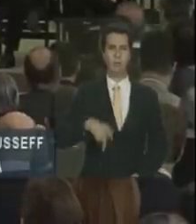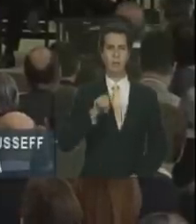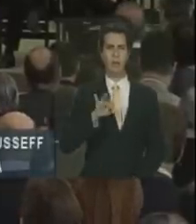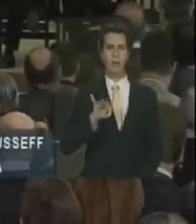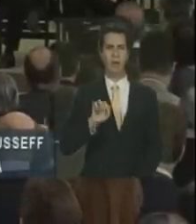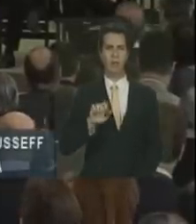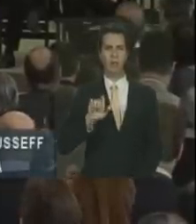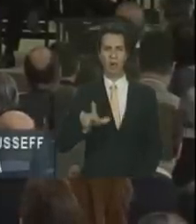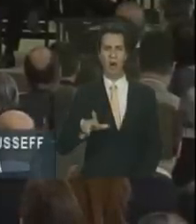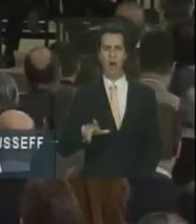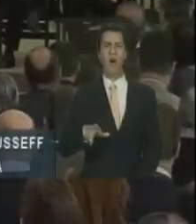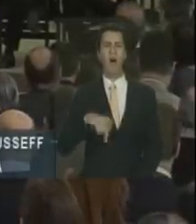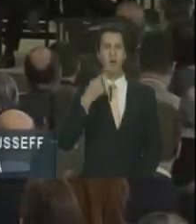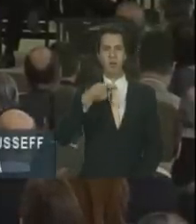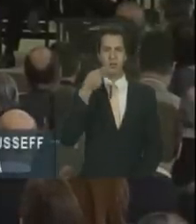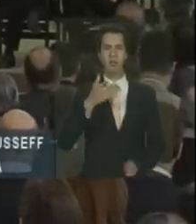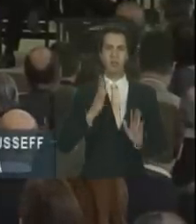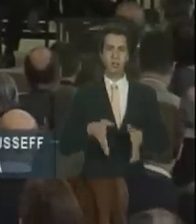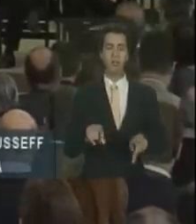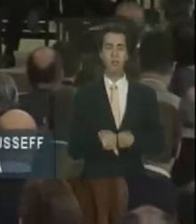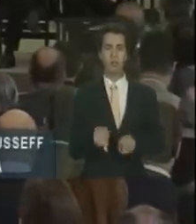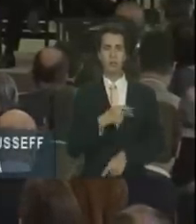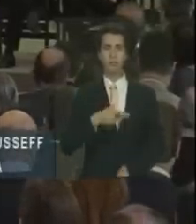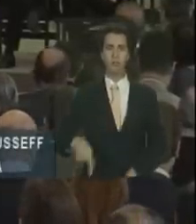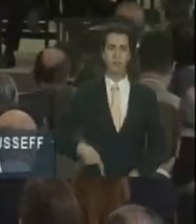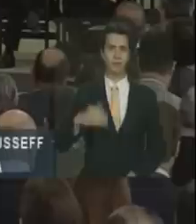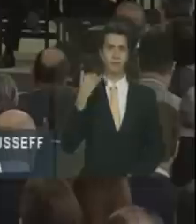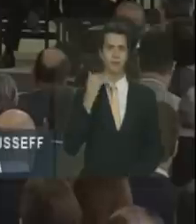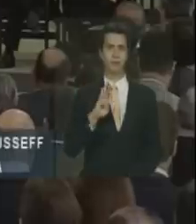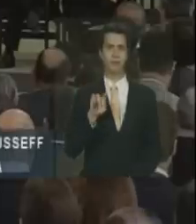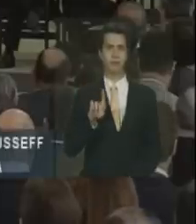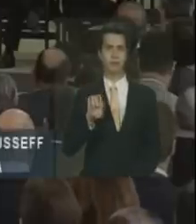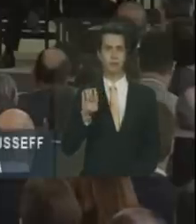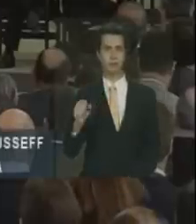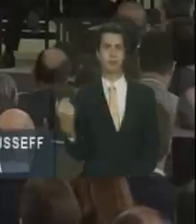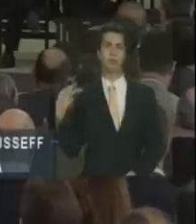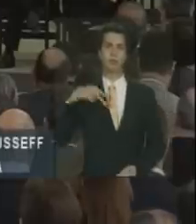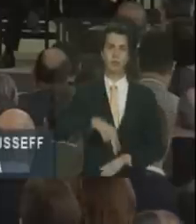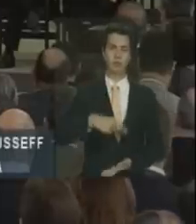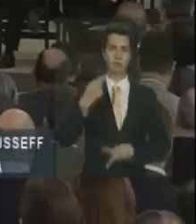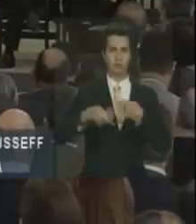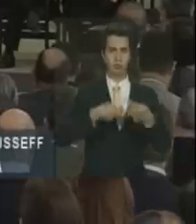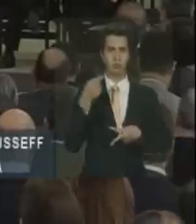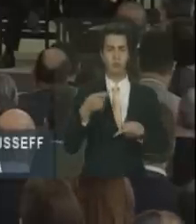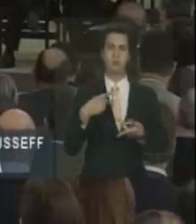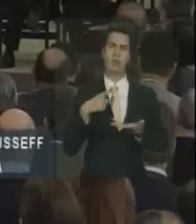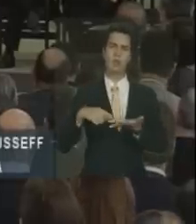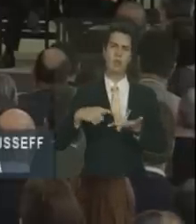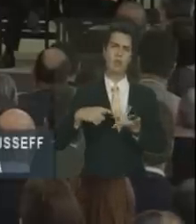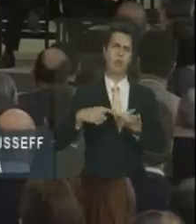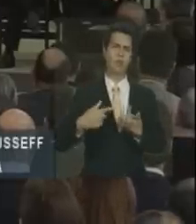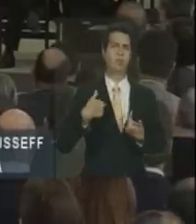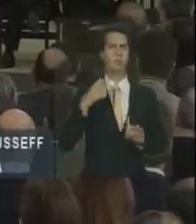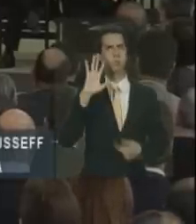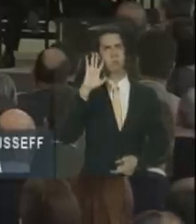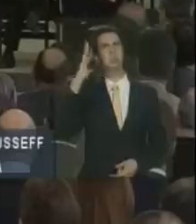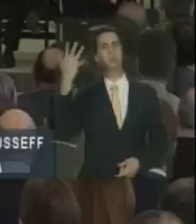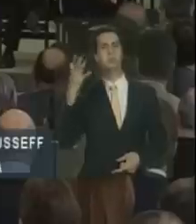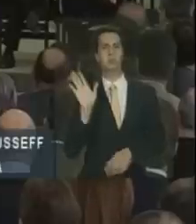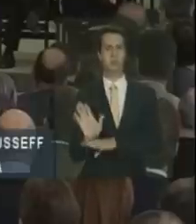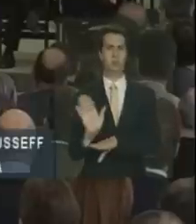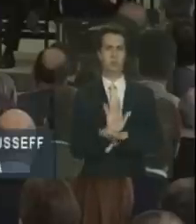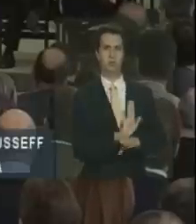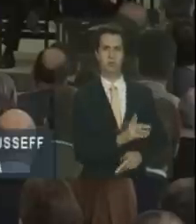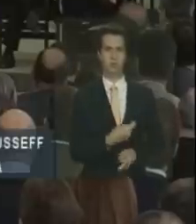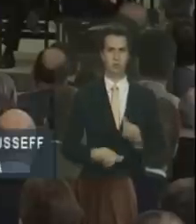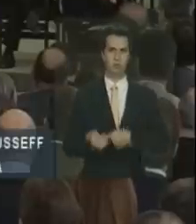presidente do BNDES, Luciano Coutinho, esse grande conjunto está orientado por um propósito: